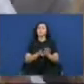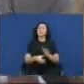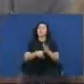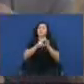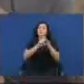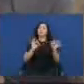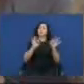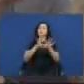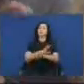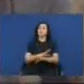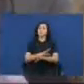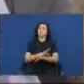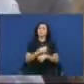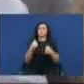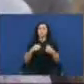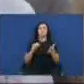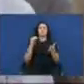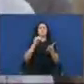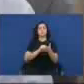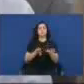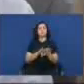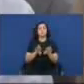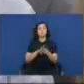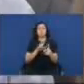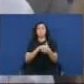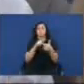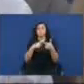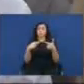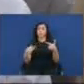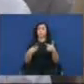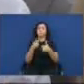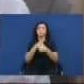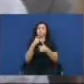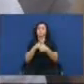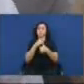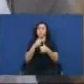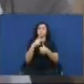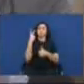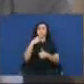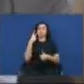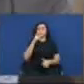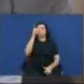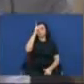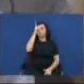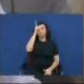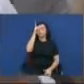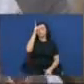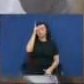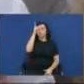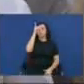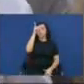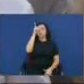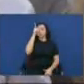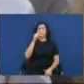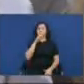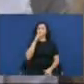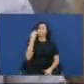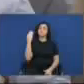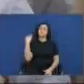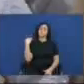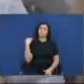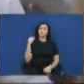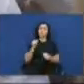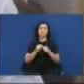nós façamos registro de duas. Primeiro, do vereador Lemão, da Jeová Rafá, nesse final de